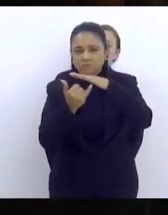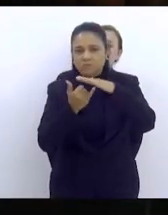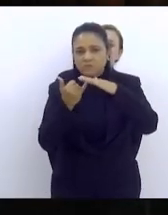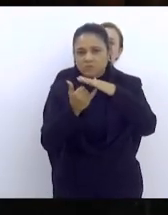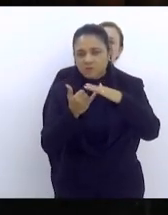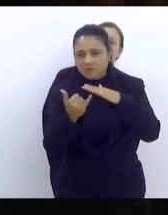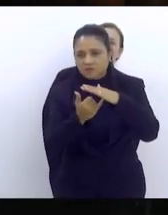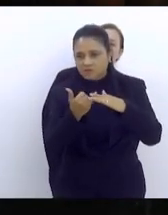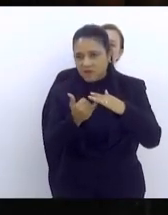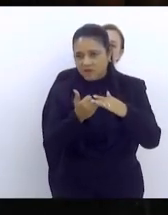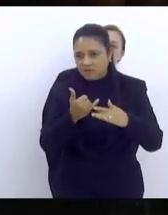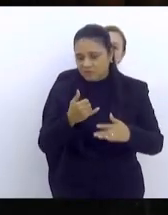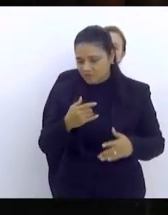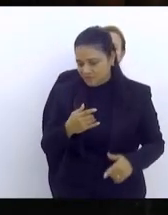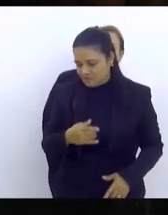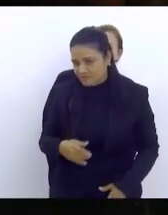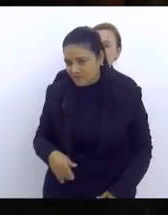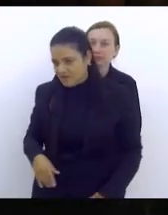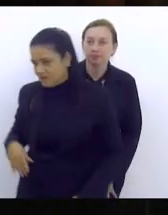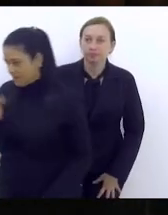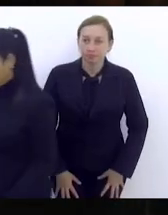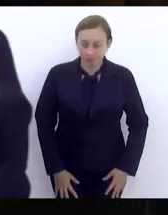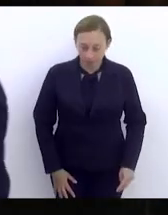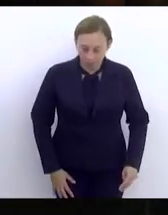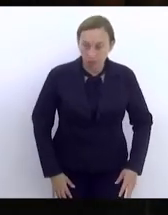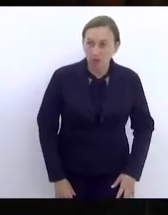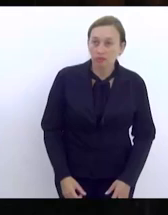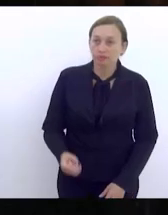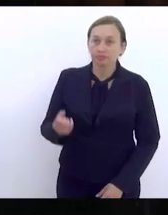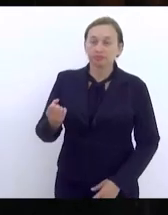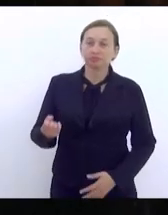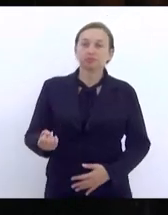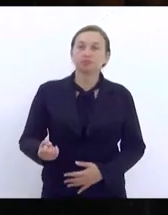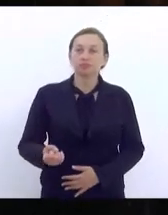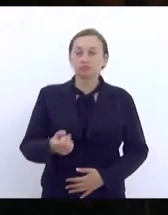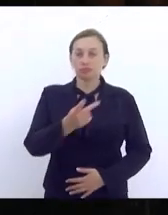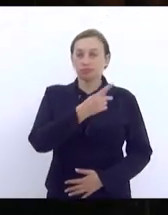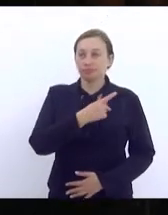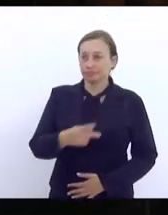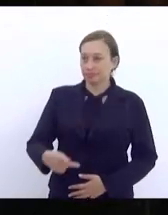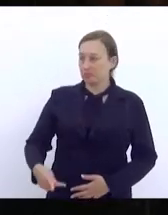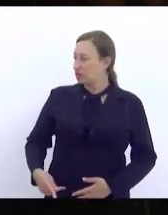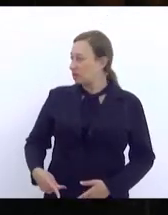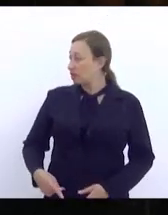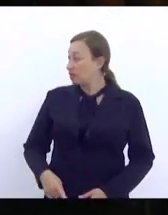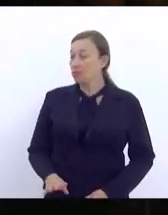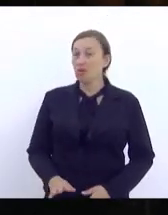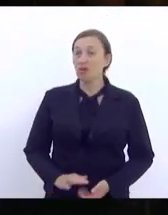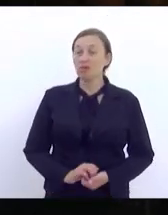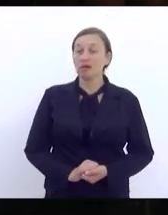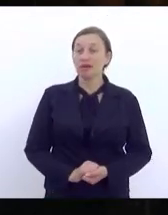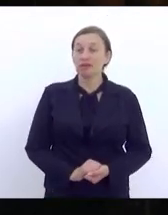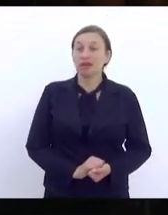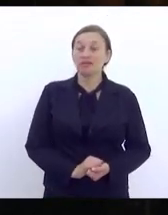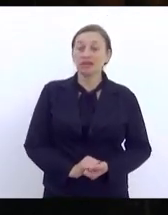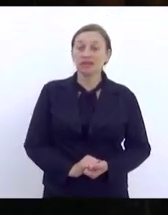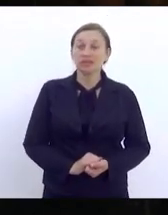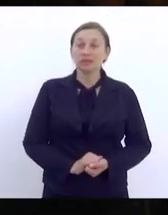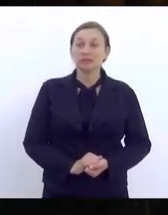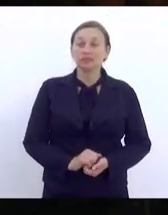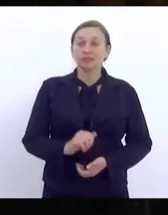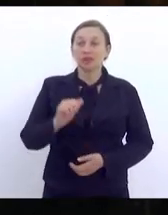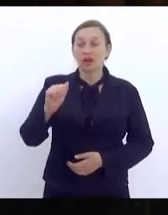Docas subscrita através do seu ex do seu presidente Álvaro Luiz Sávio que é